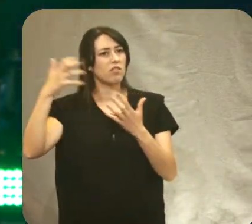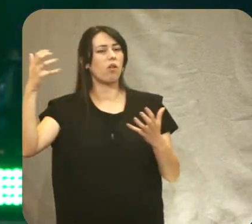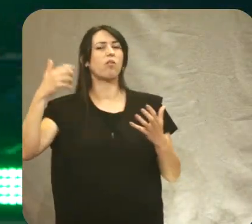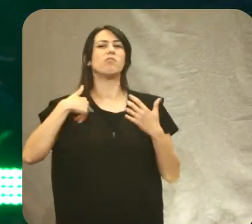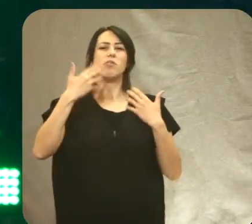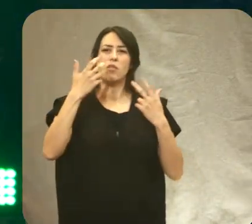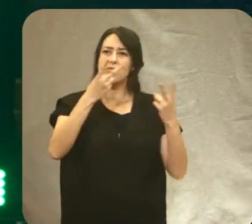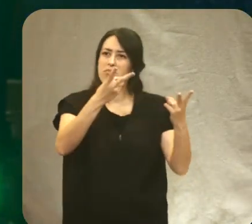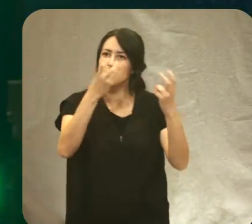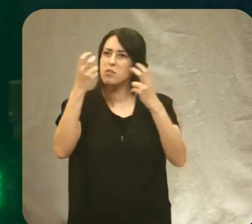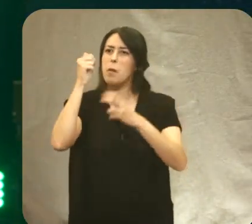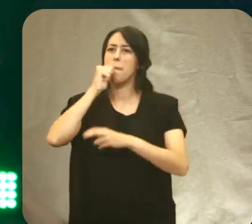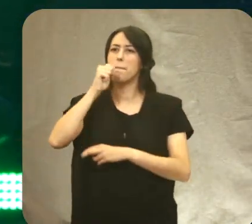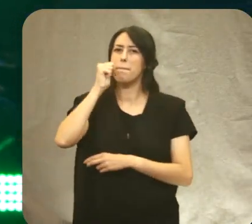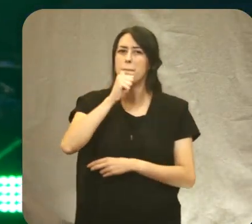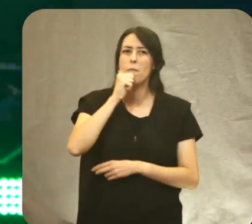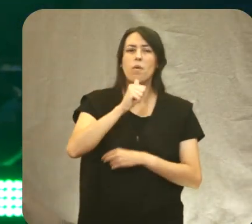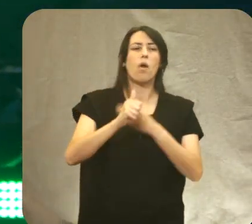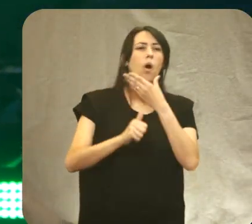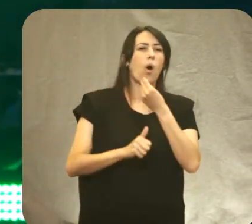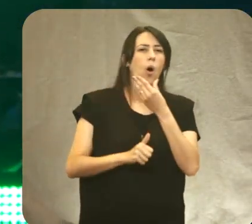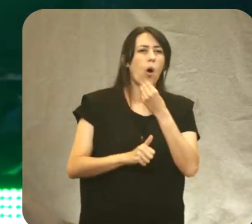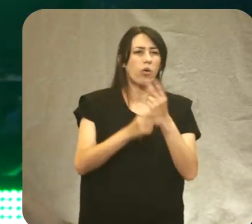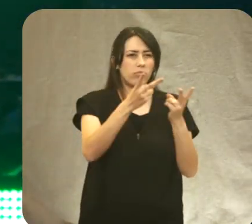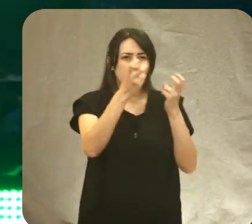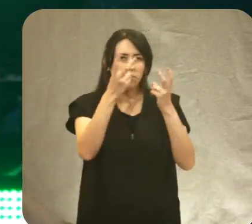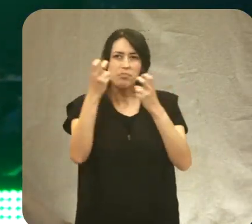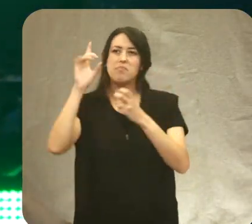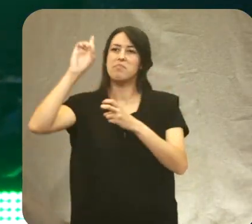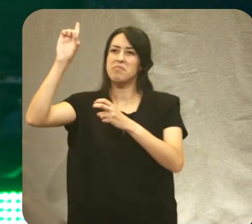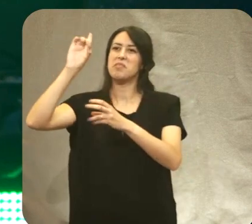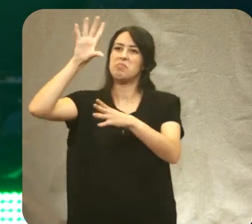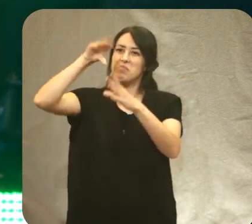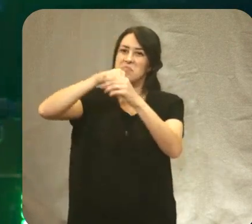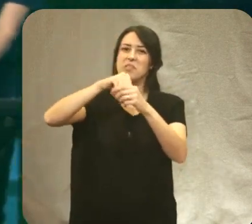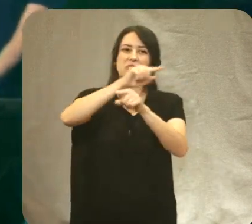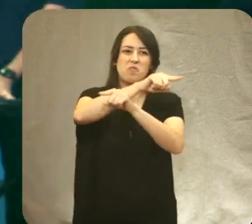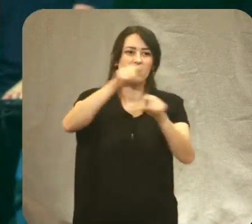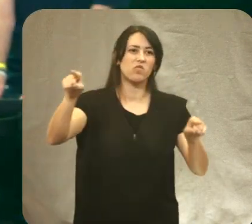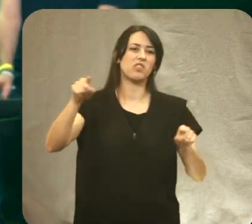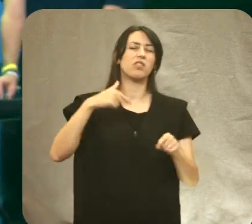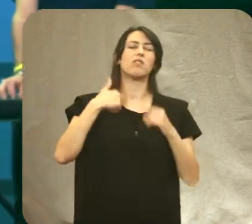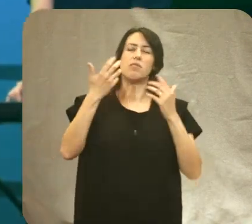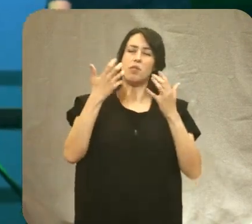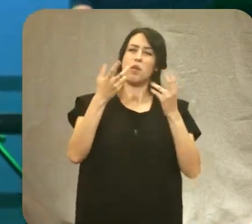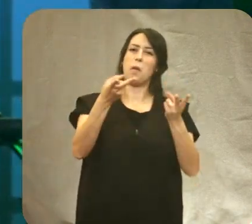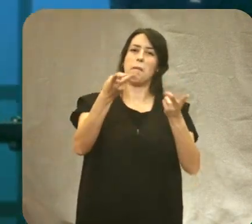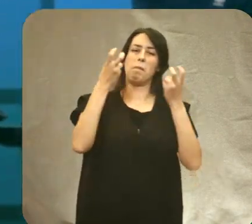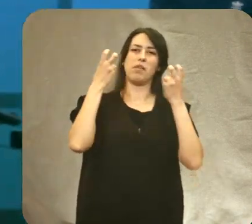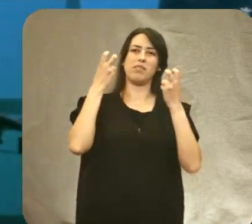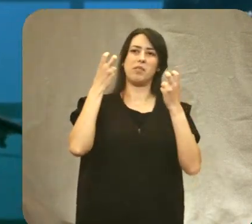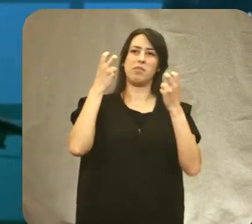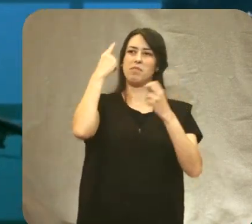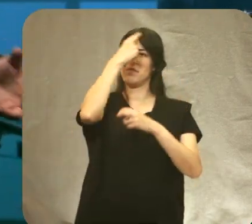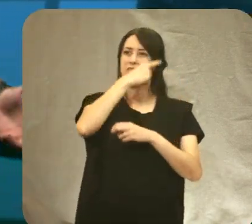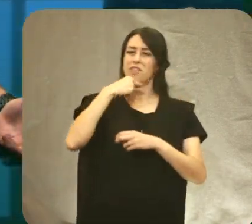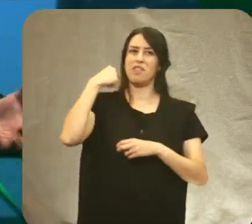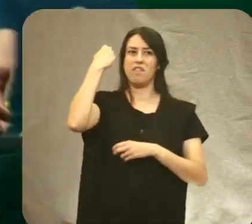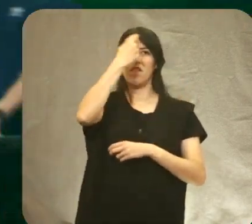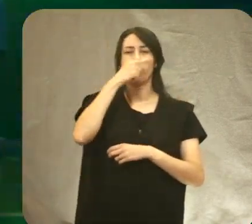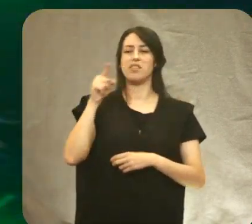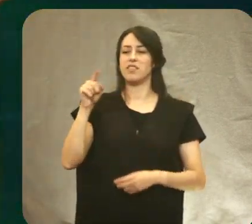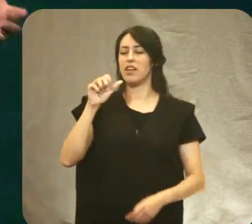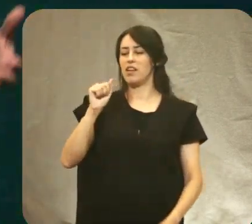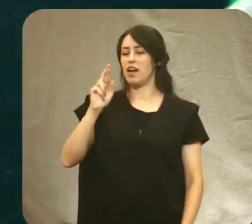das mulheres, dos homens. Eu quero ver Deus sendo revelado. Eu vejo Deus revelado na face do Arquimedes, quando ele vem